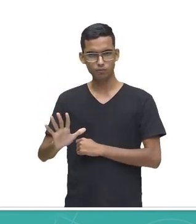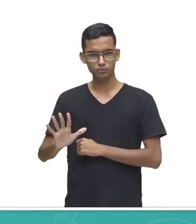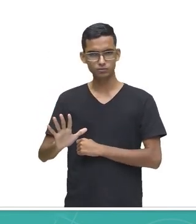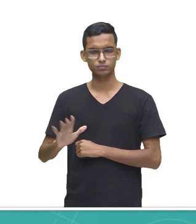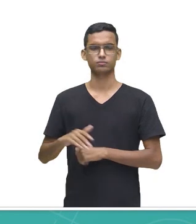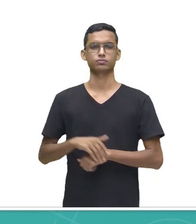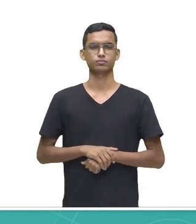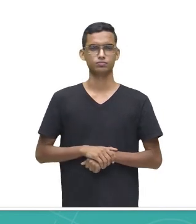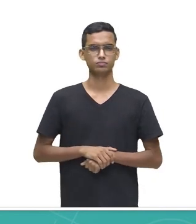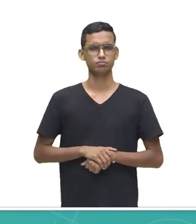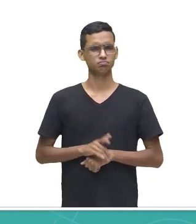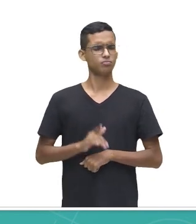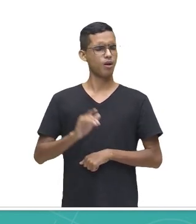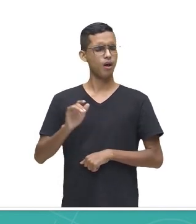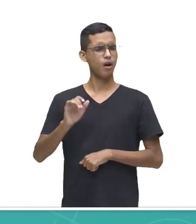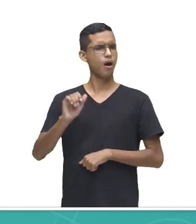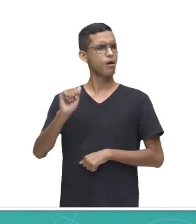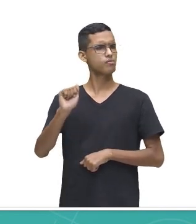As religiões